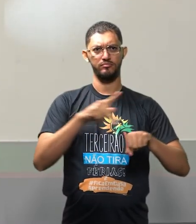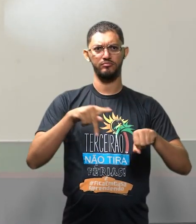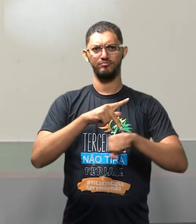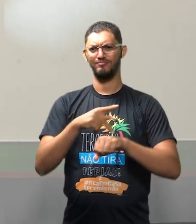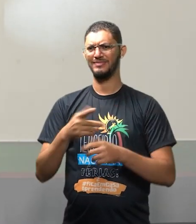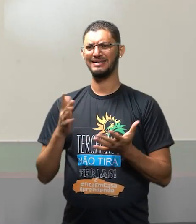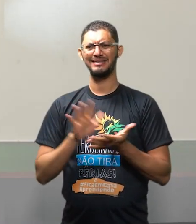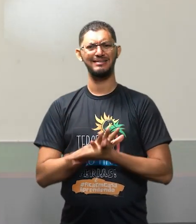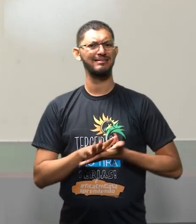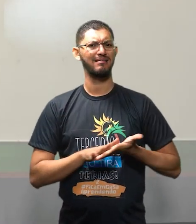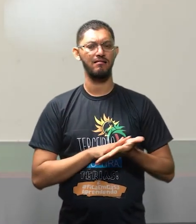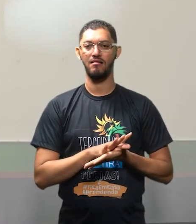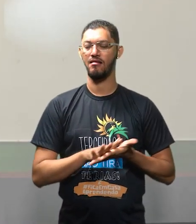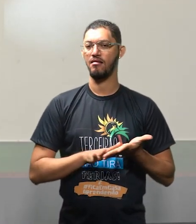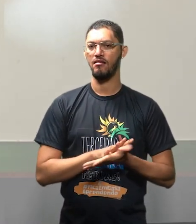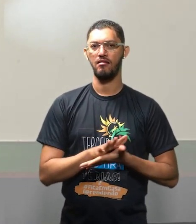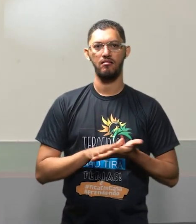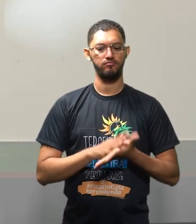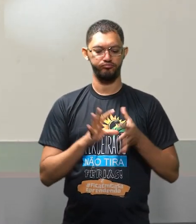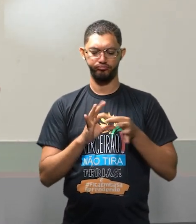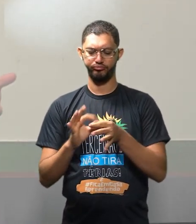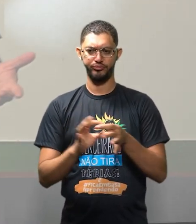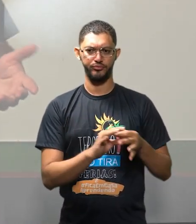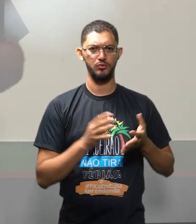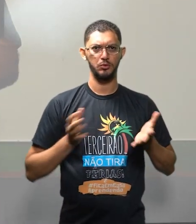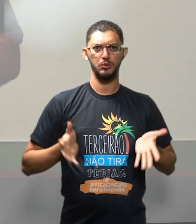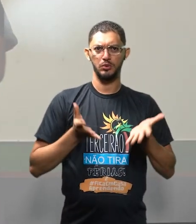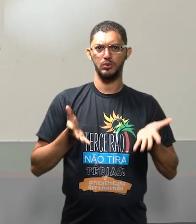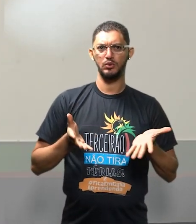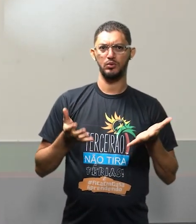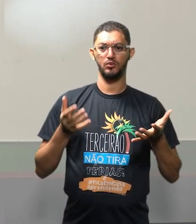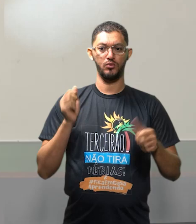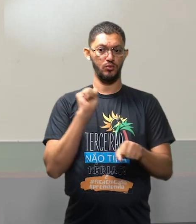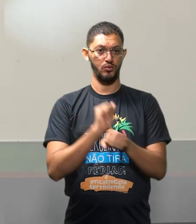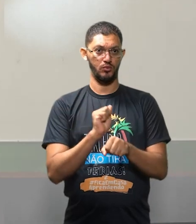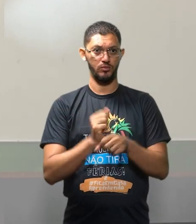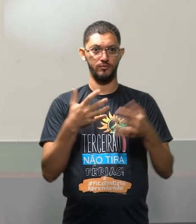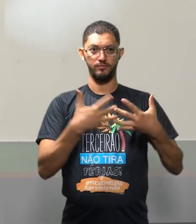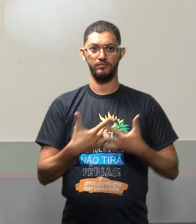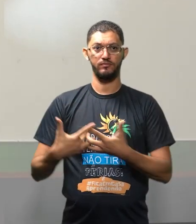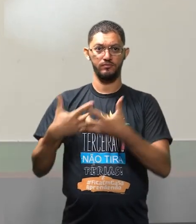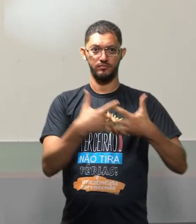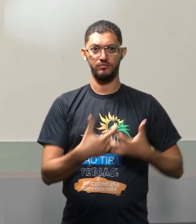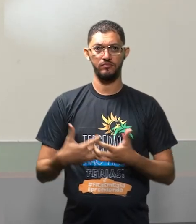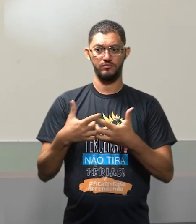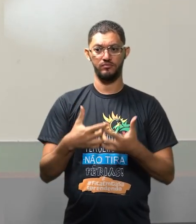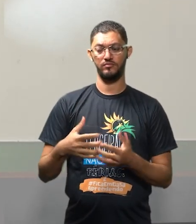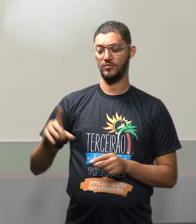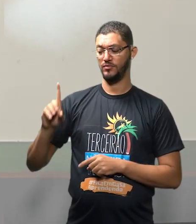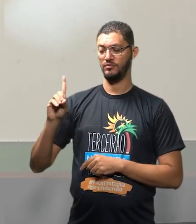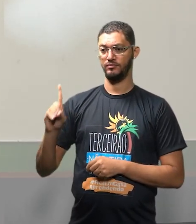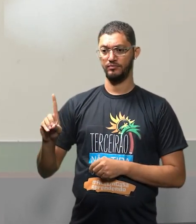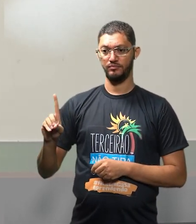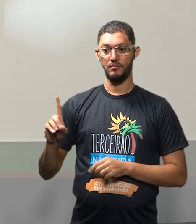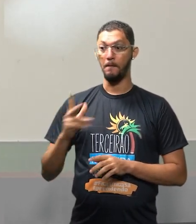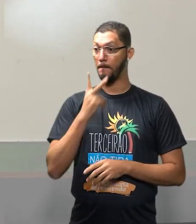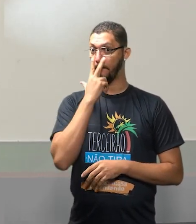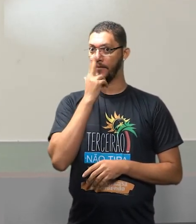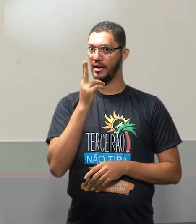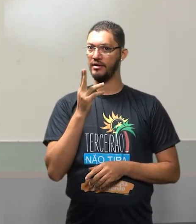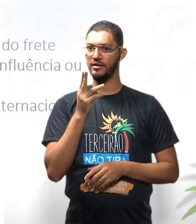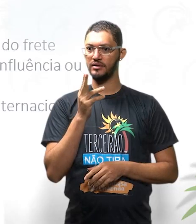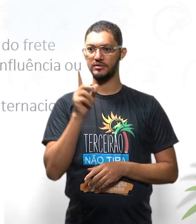tem absolutamente nada a ver com as motivações da paralisação dos caminhoneiros. Então a letra D, por enquanto, é a nossa